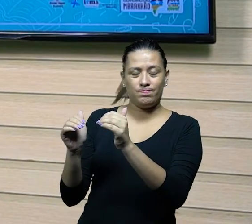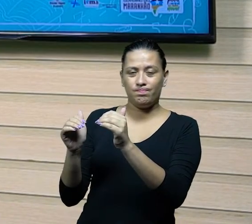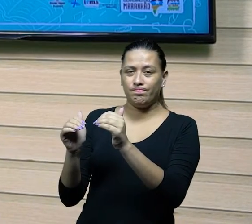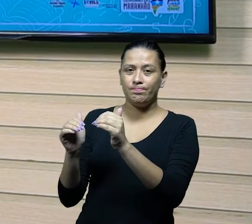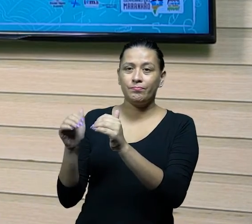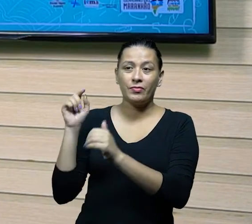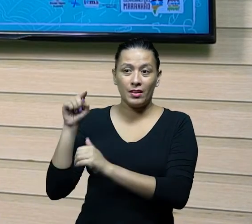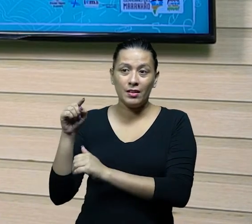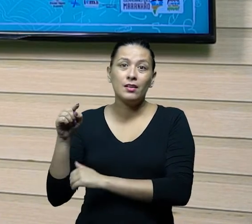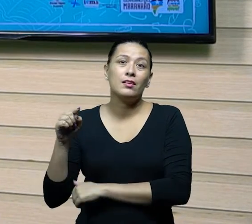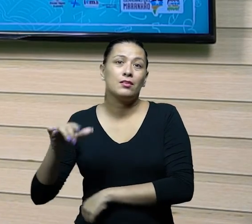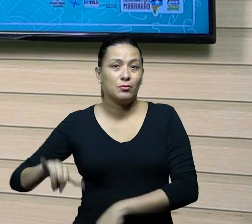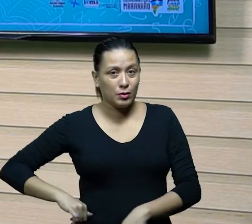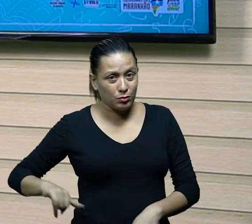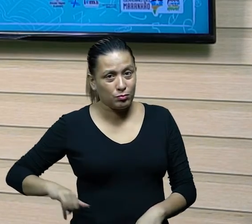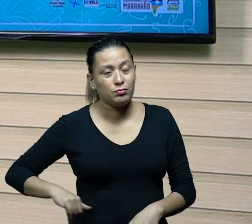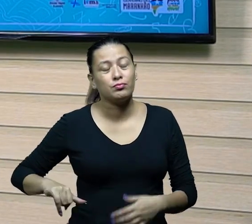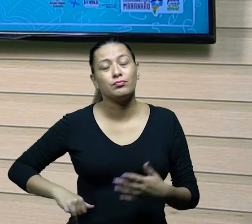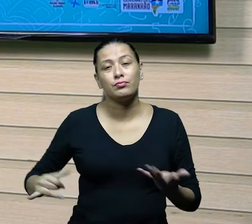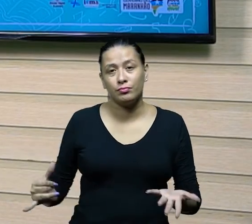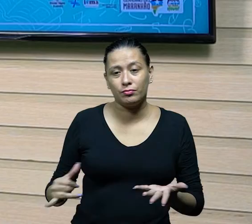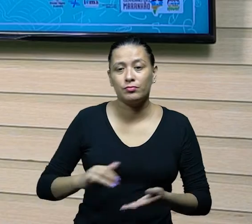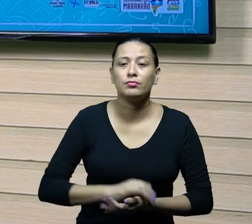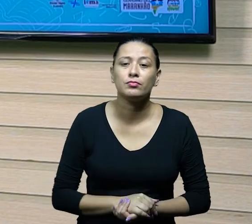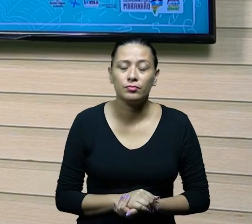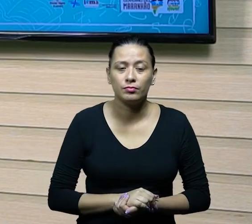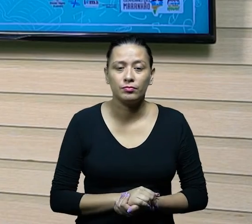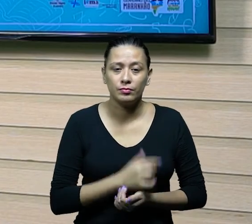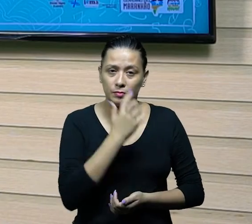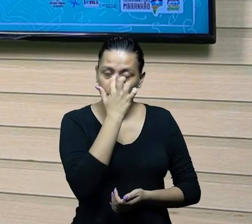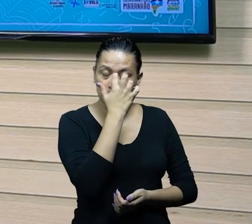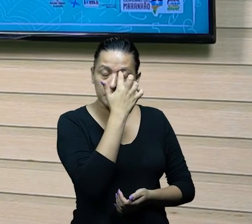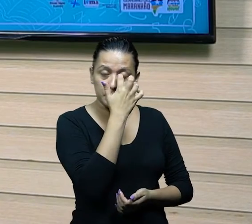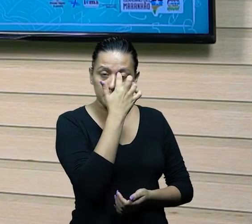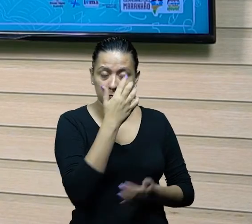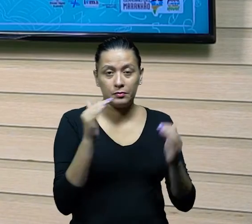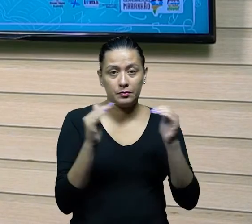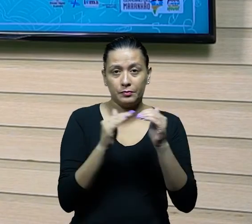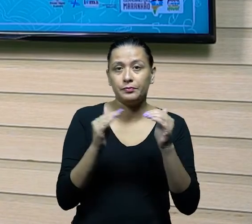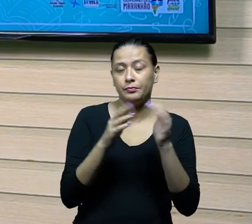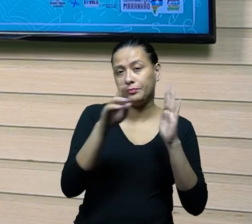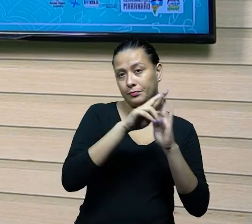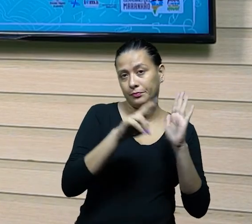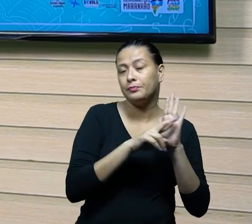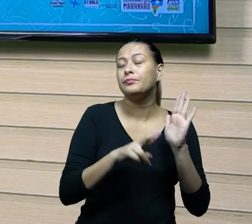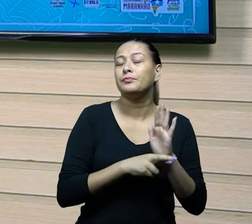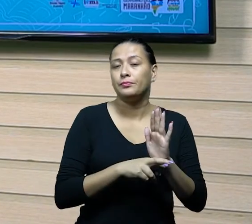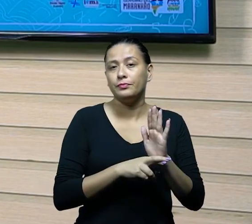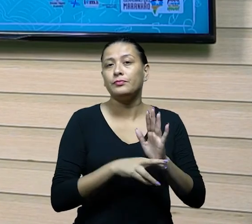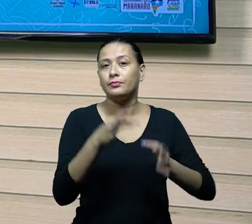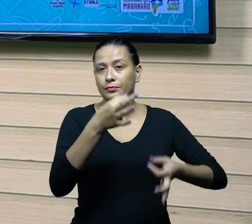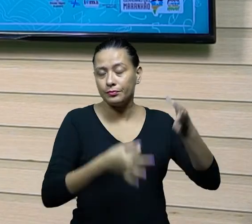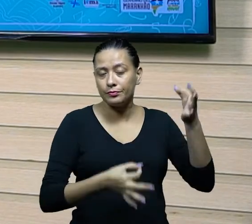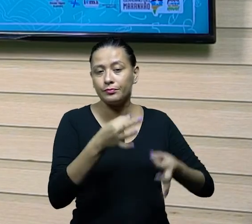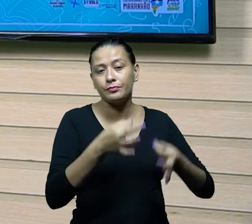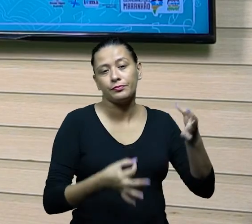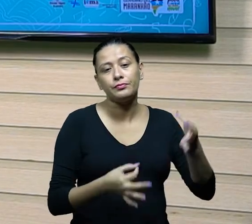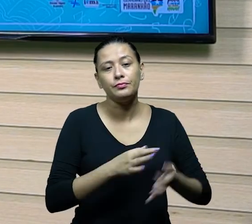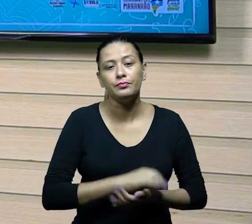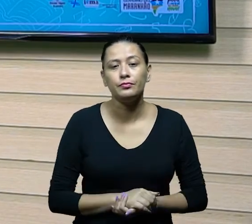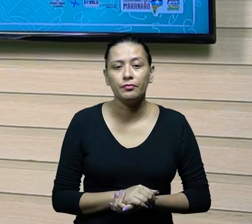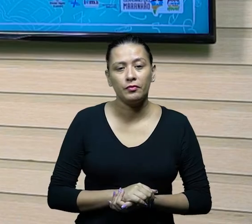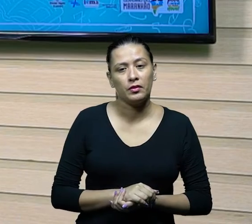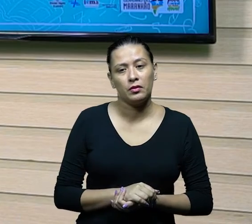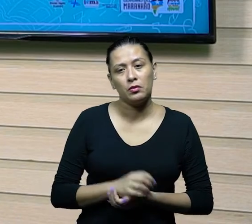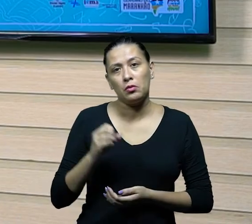que desrespeitou as normas jurídicas ele vai sofrer uma função né imposta pela Norma Jurídica e nessa são